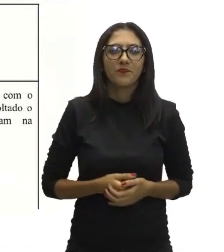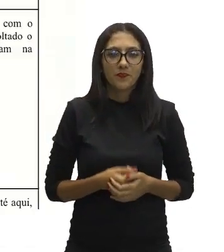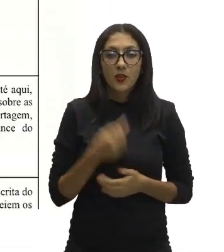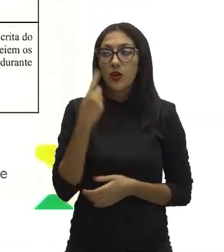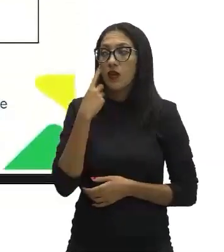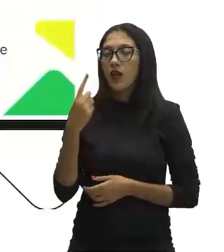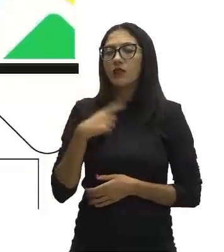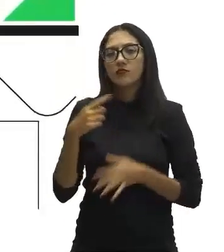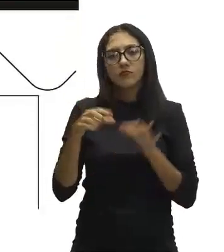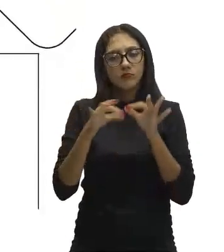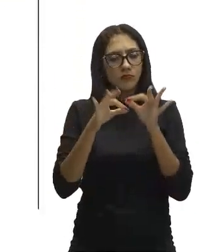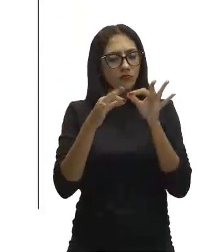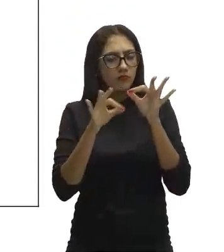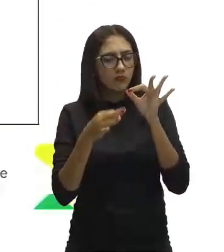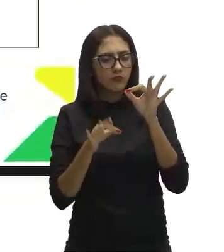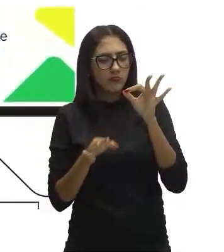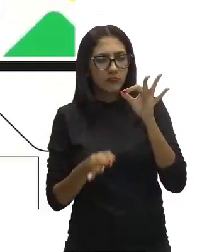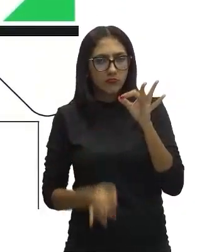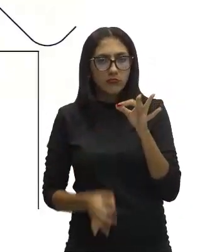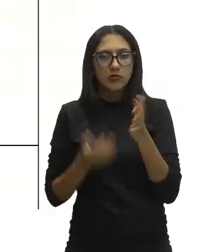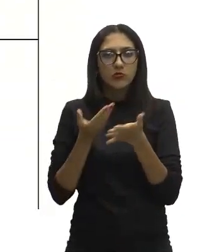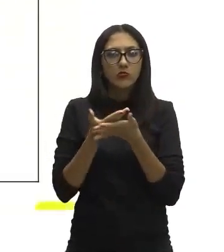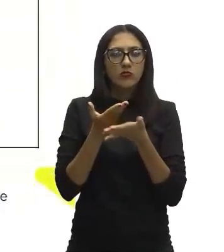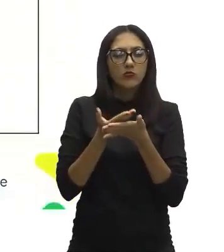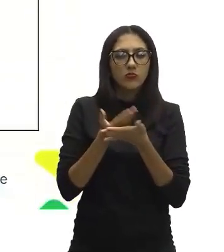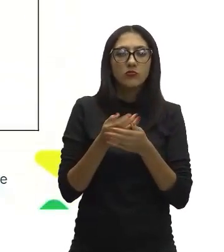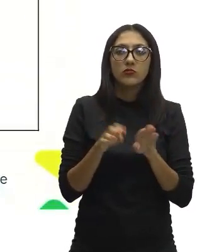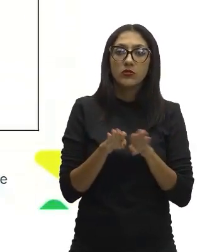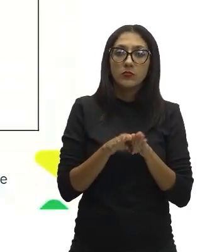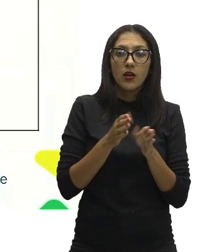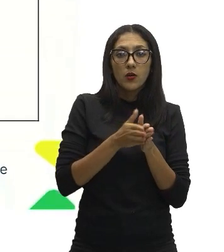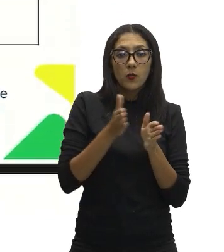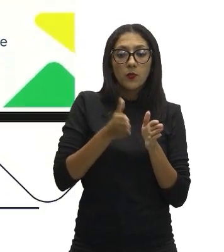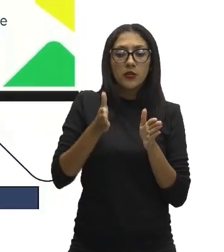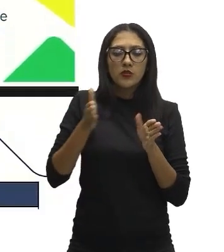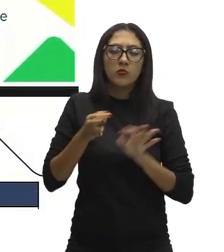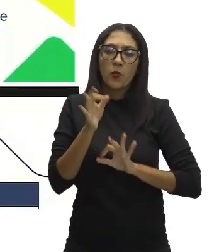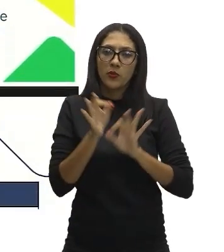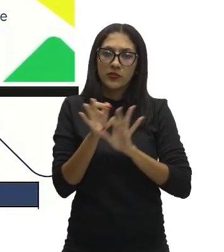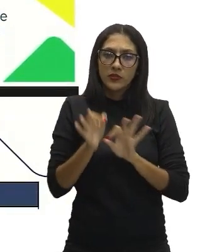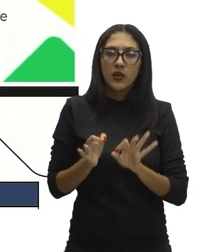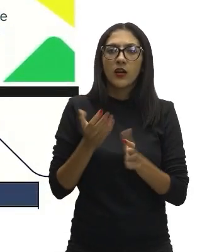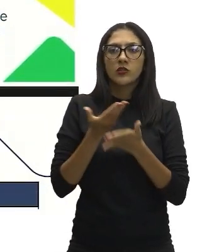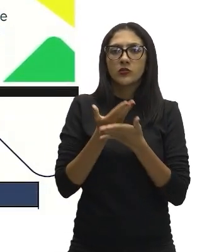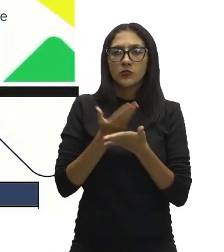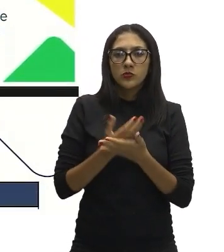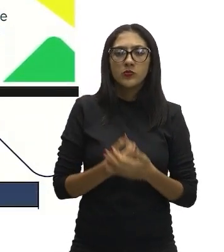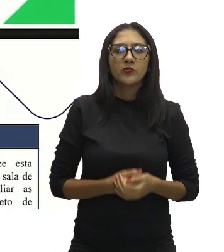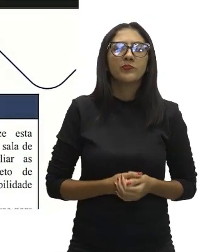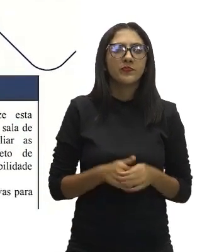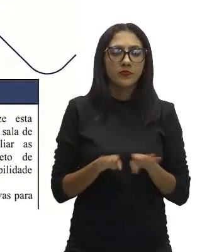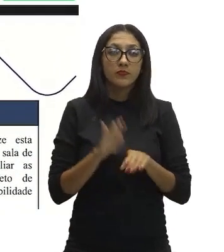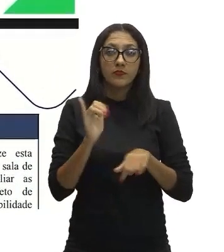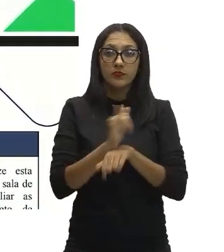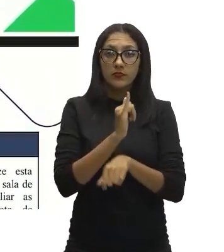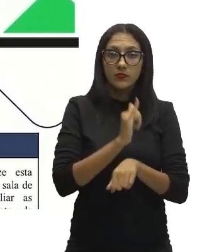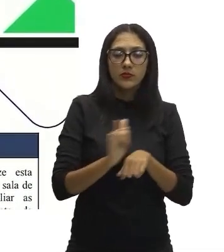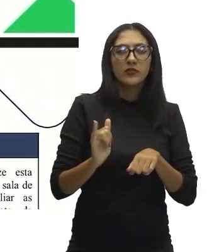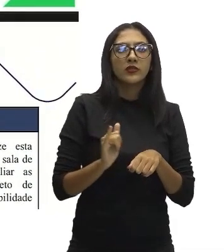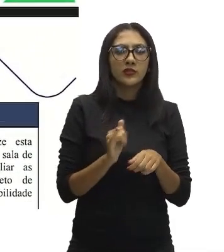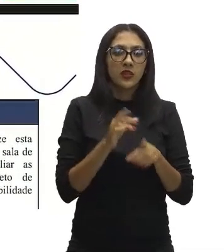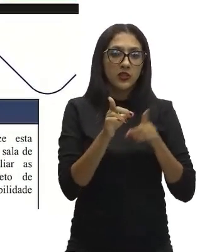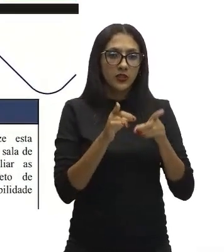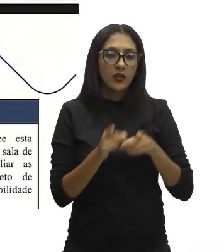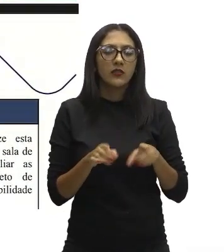da aula ao longo do plano, né? Os momentos da aula divididos, aula 1, os procedimentos didáticos, tá bom? Informações